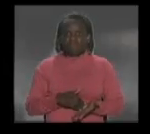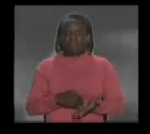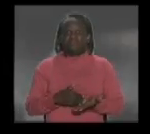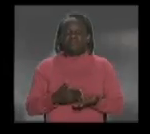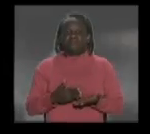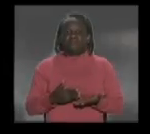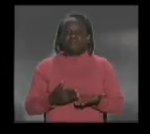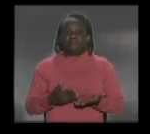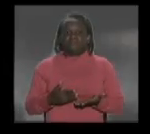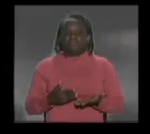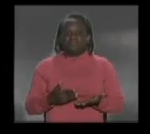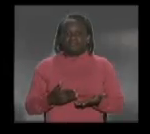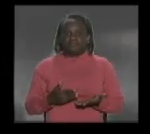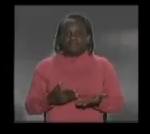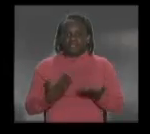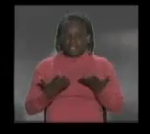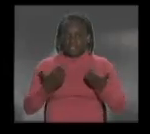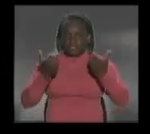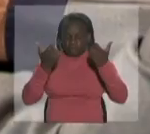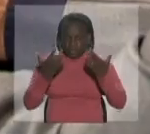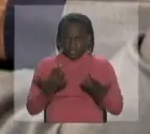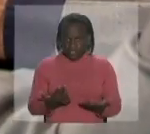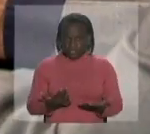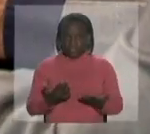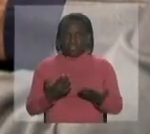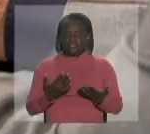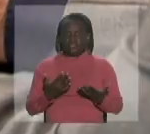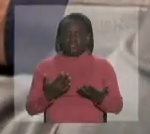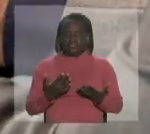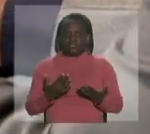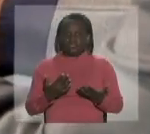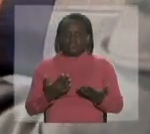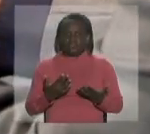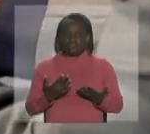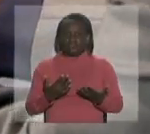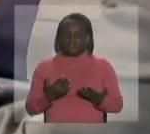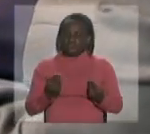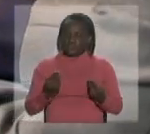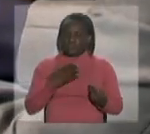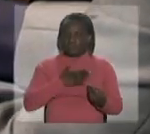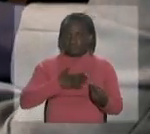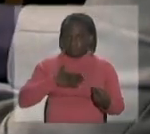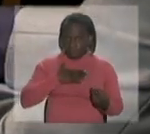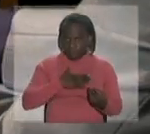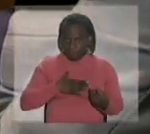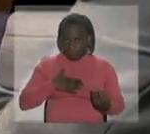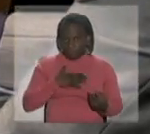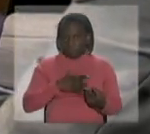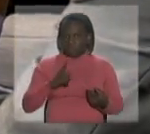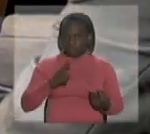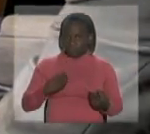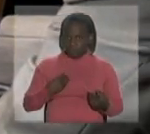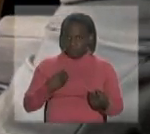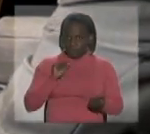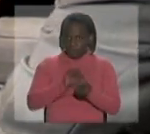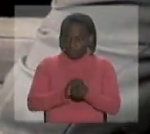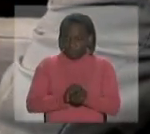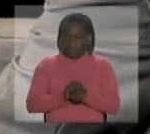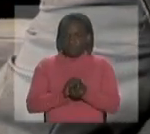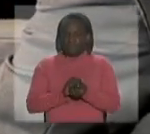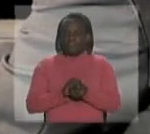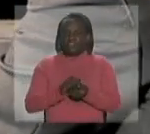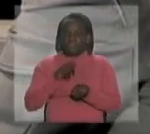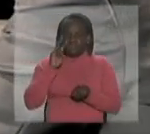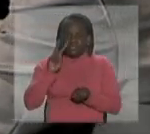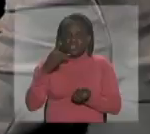Obrigada. Queria te dizer que deixa muito feliz ter você aqui, acompanhar o